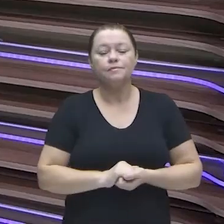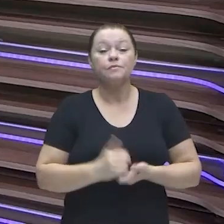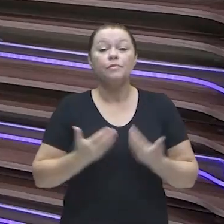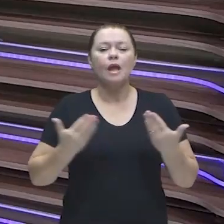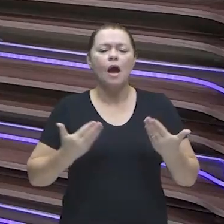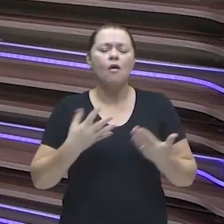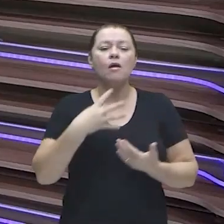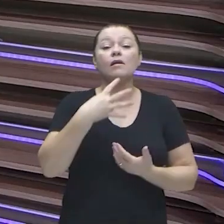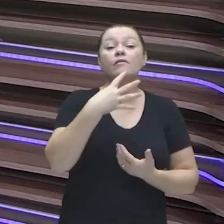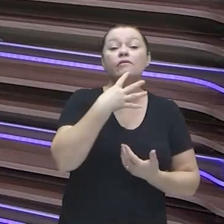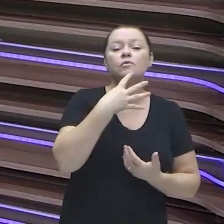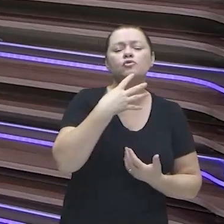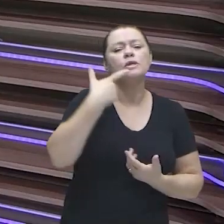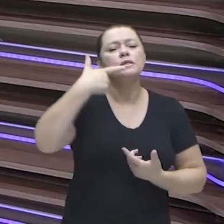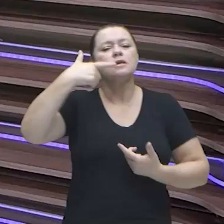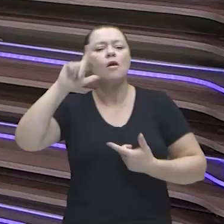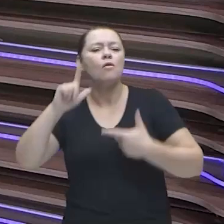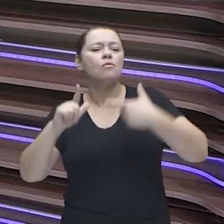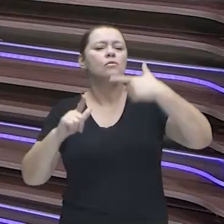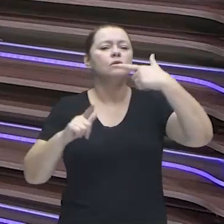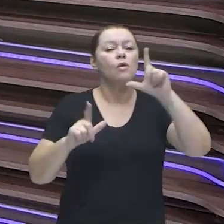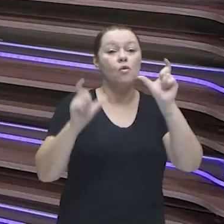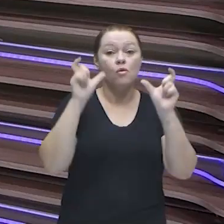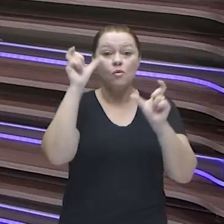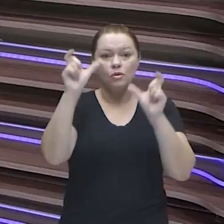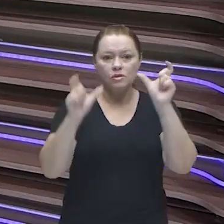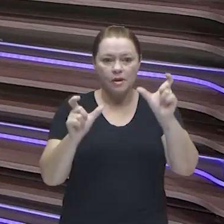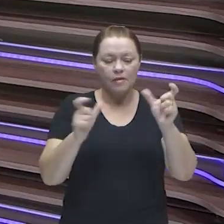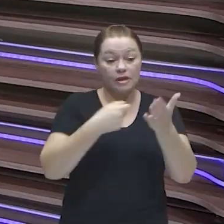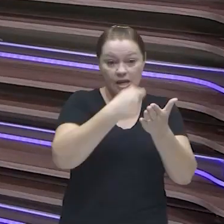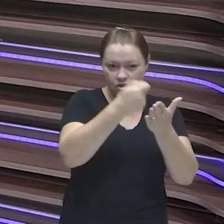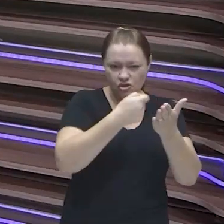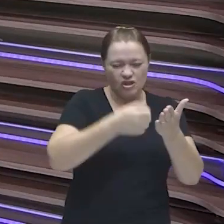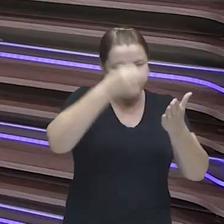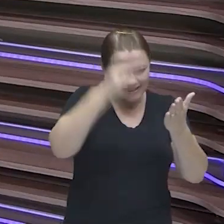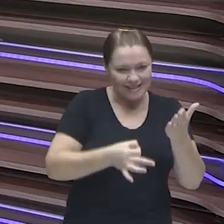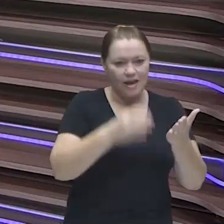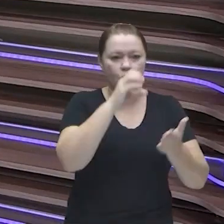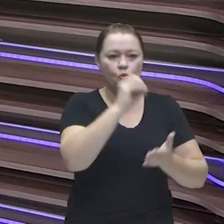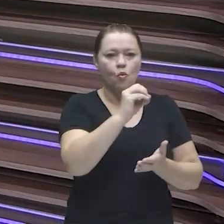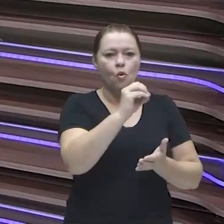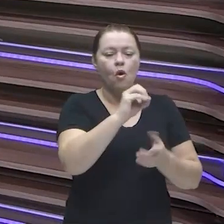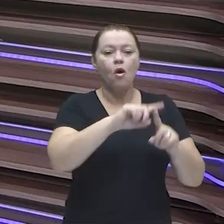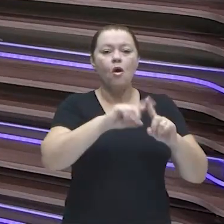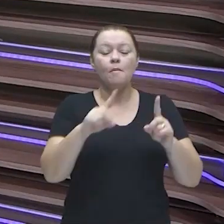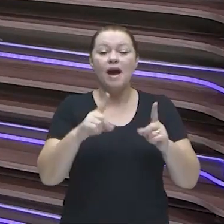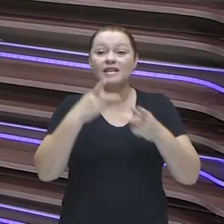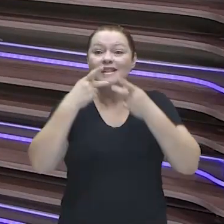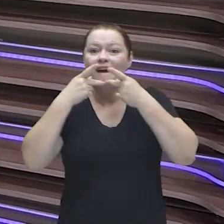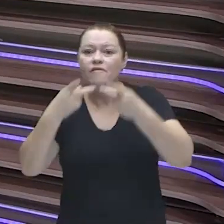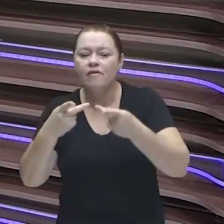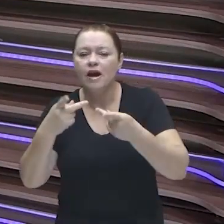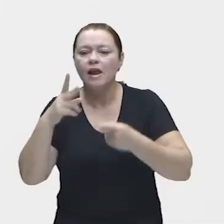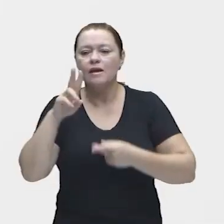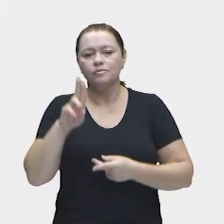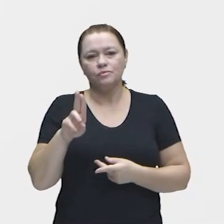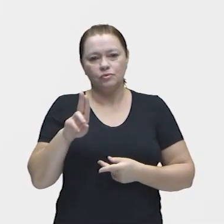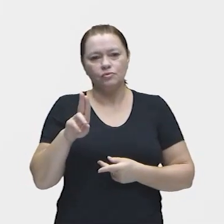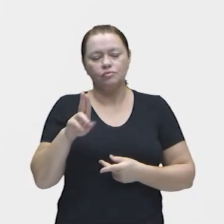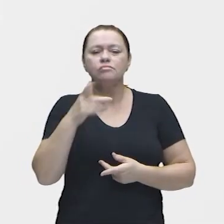conhecer outras palavras que nós escrevemos com O, que também possuem som de U. Vocês podem me dar algum exemplo? Falam